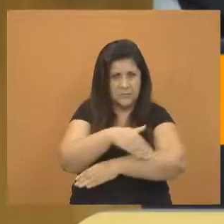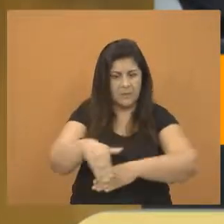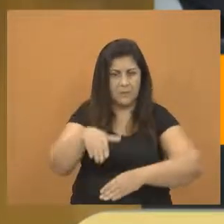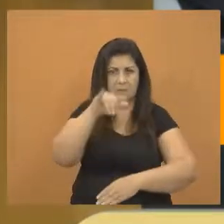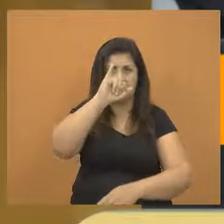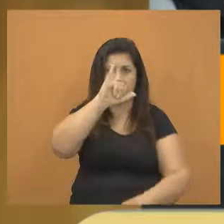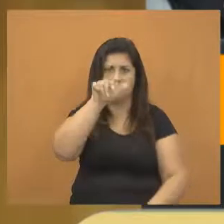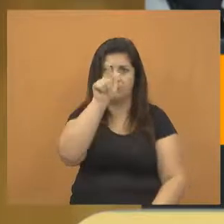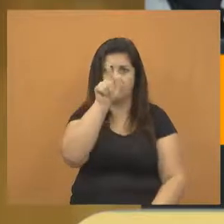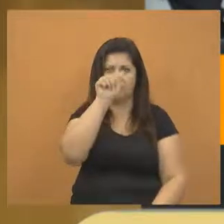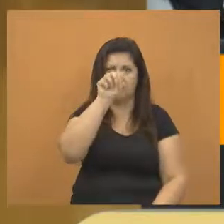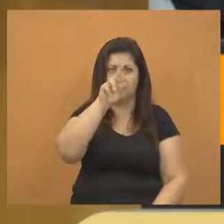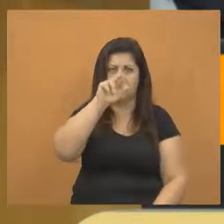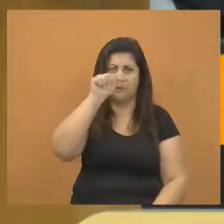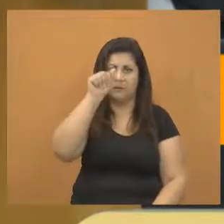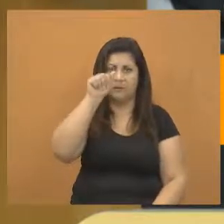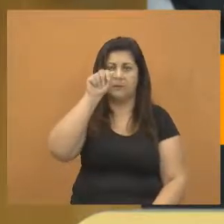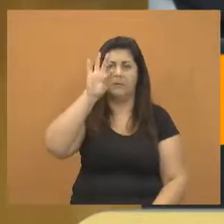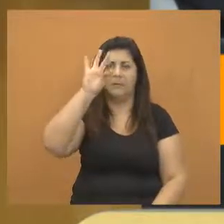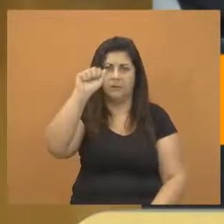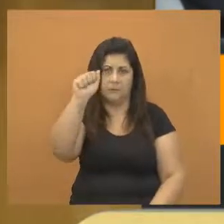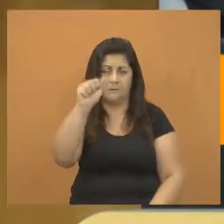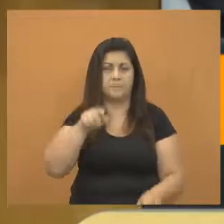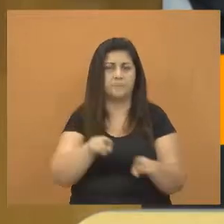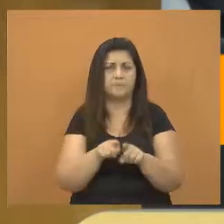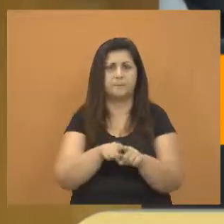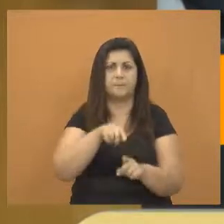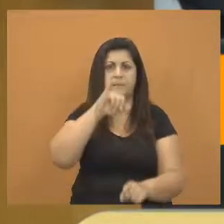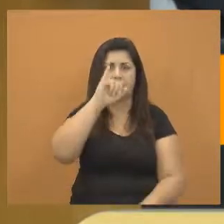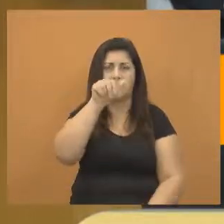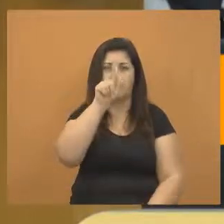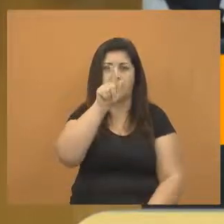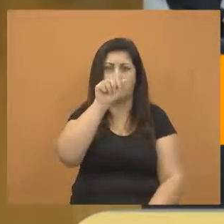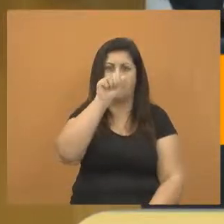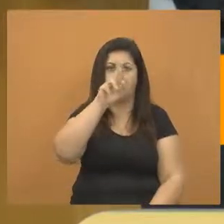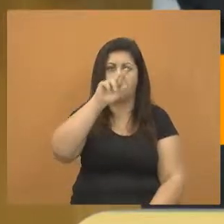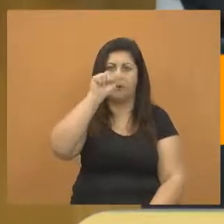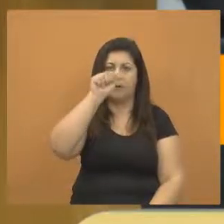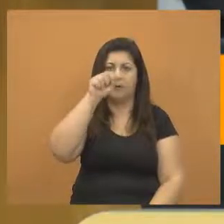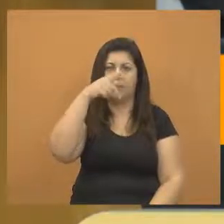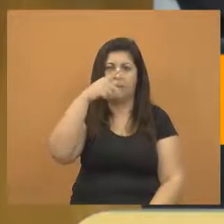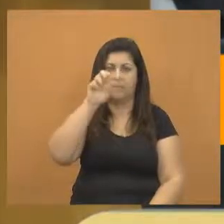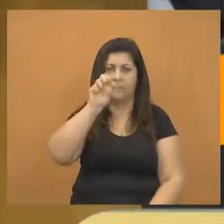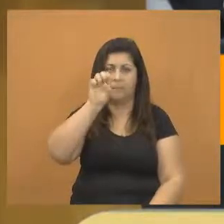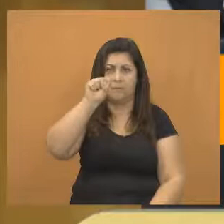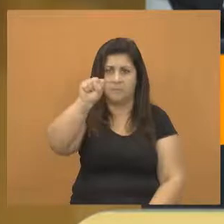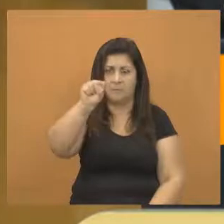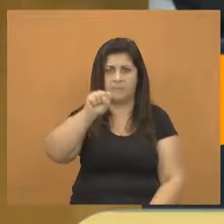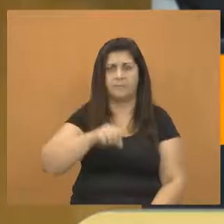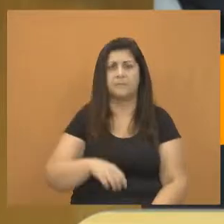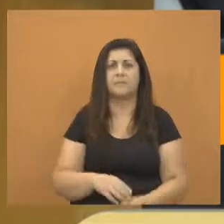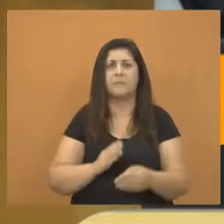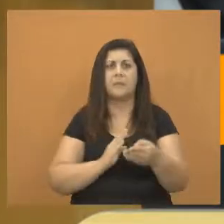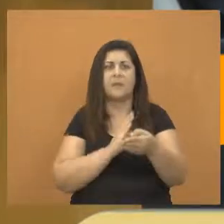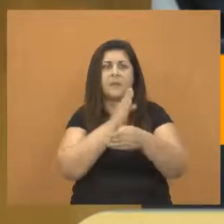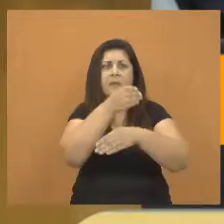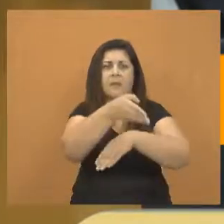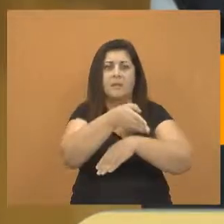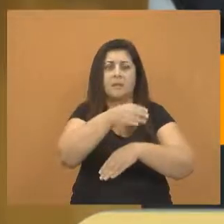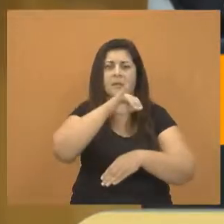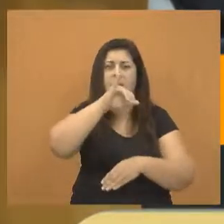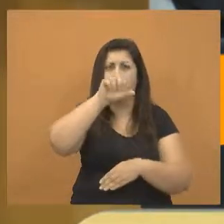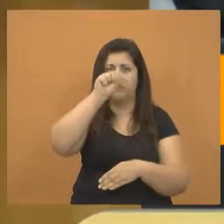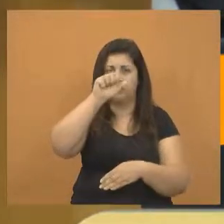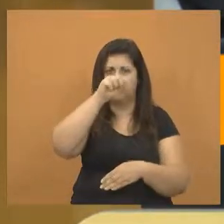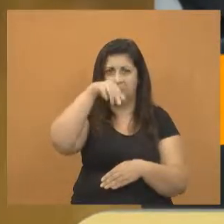abril, Igarapés, Avenida Professora Olinda de Almeida Mercadante, acesso ao Santo Antônio da Boa